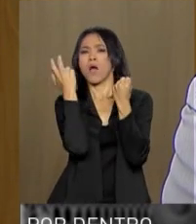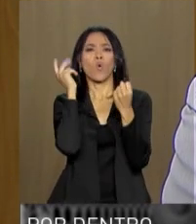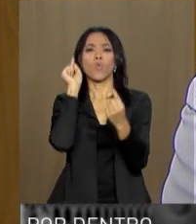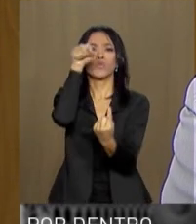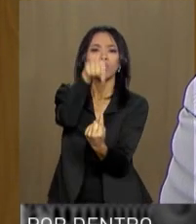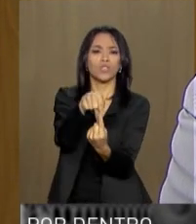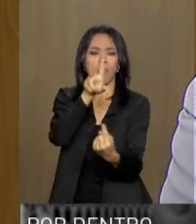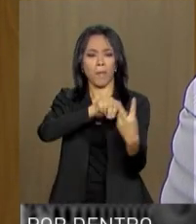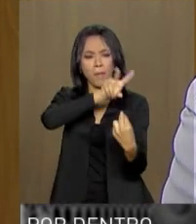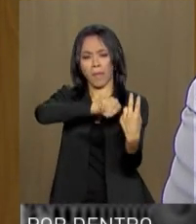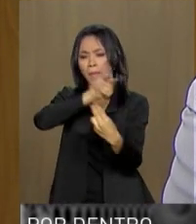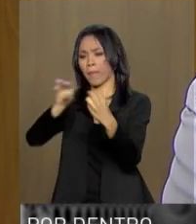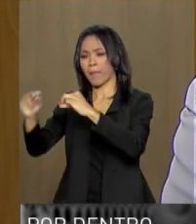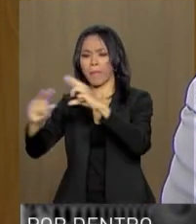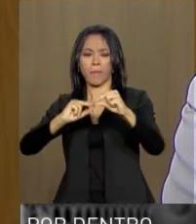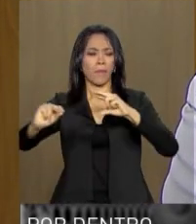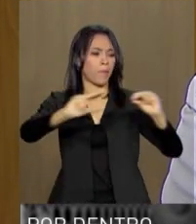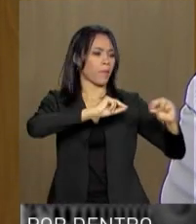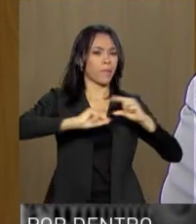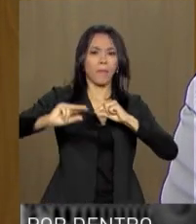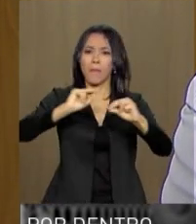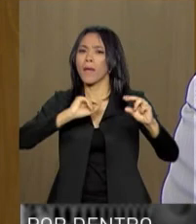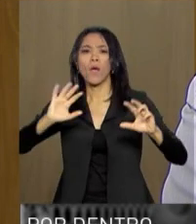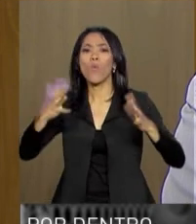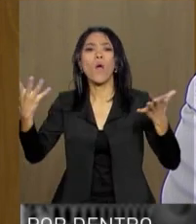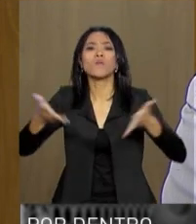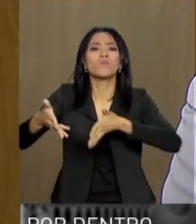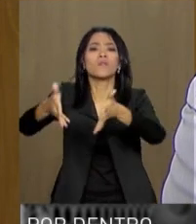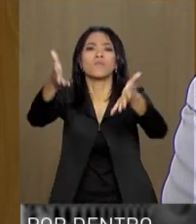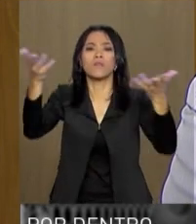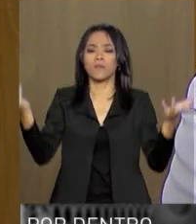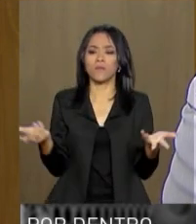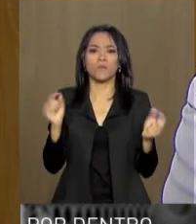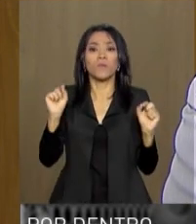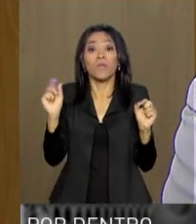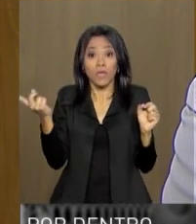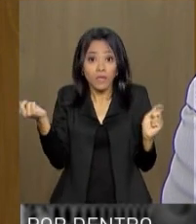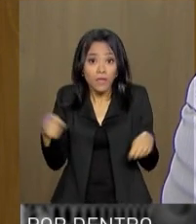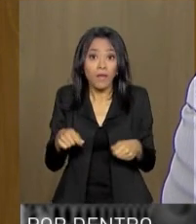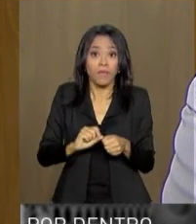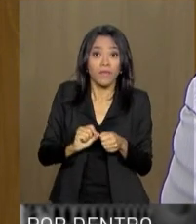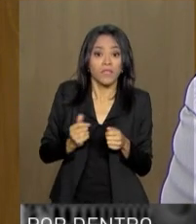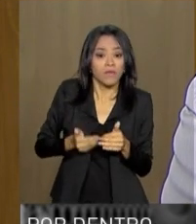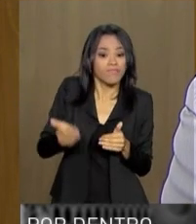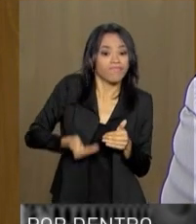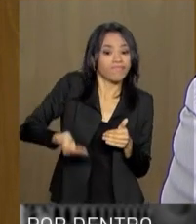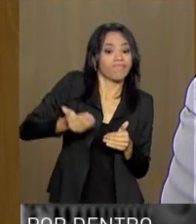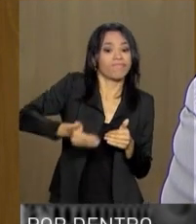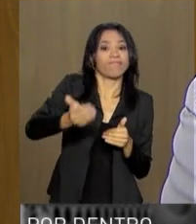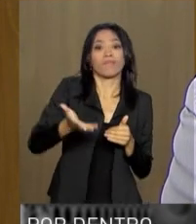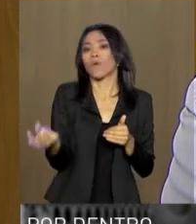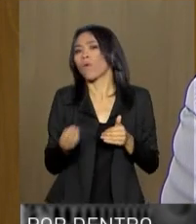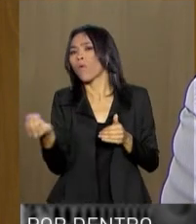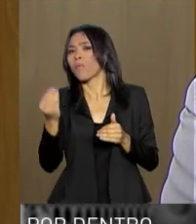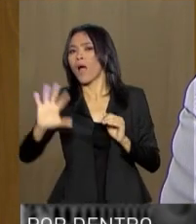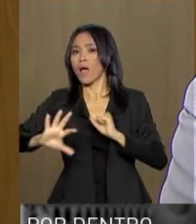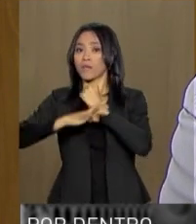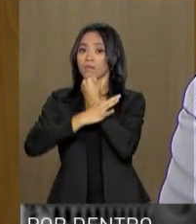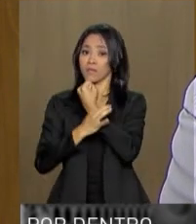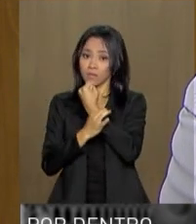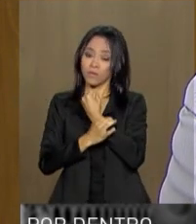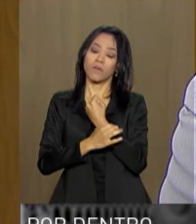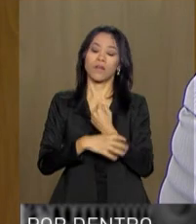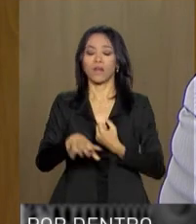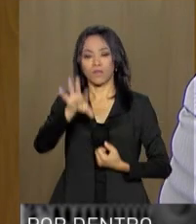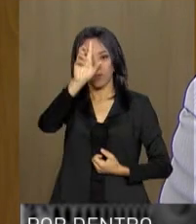realmente quais os caminhos o que que nós podemos avançar ainda mais somente na garantia dos direitos das mulheres